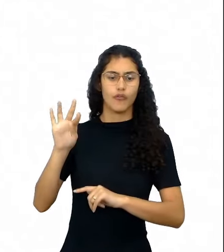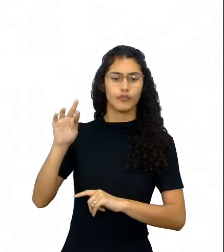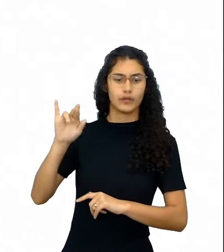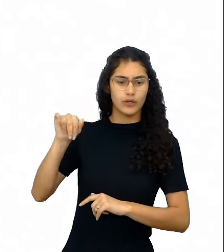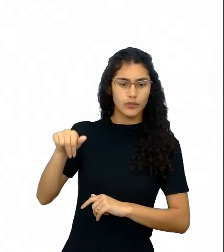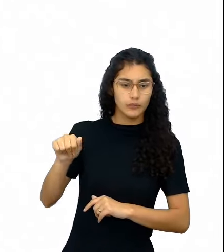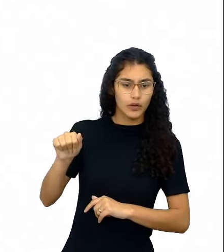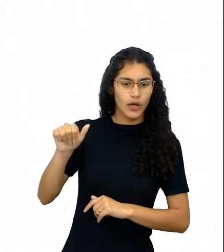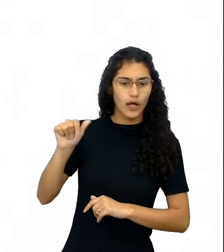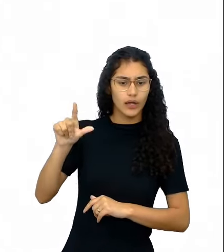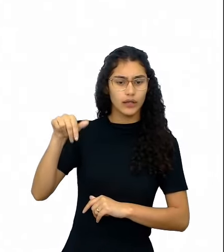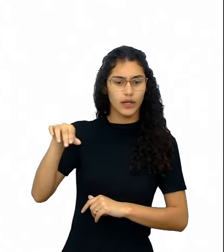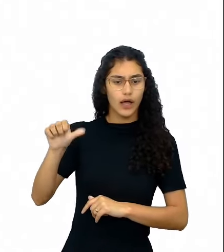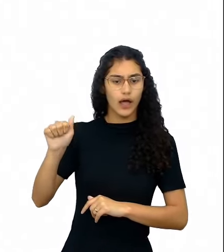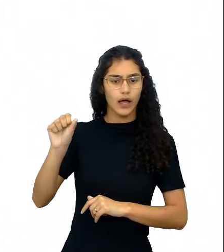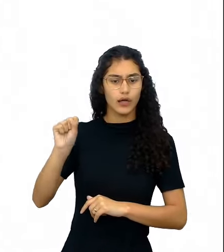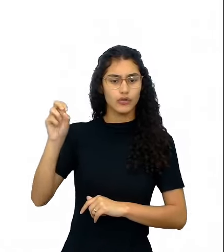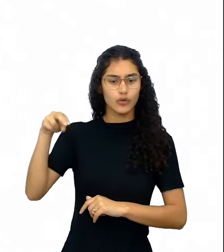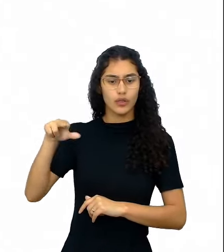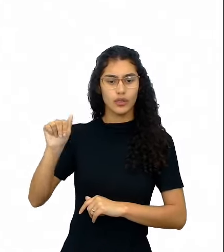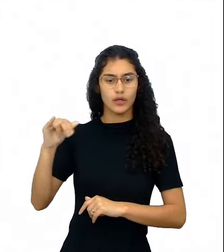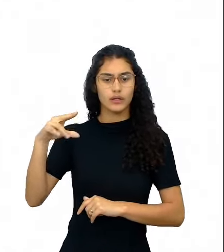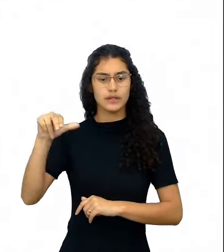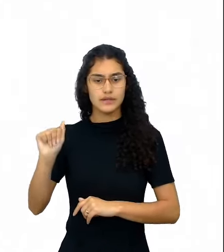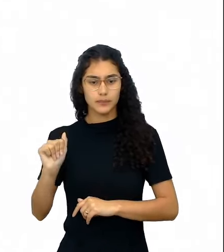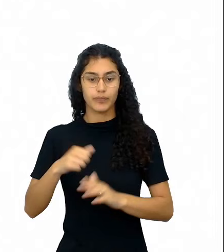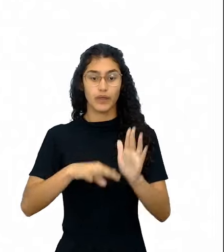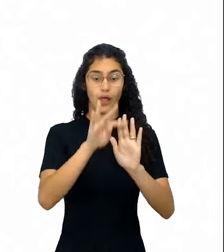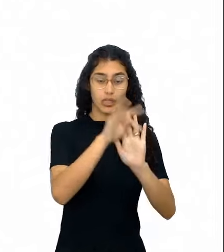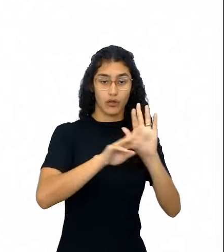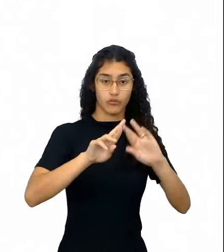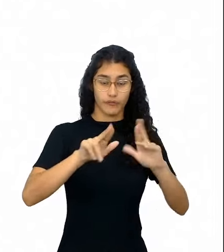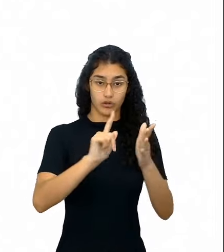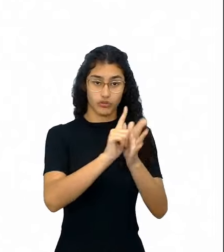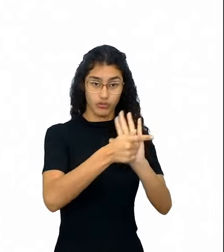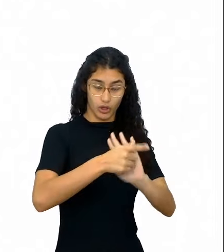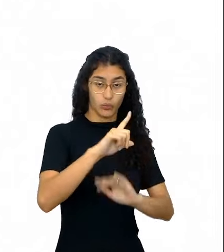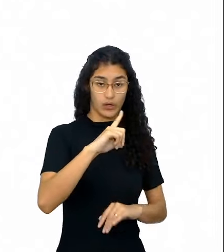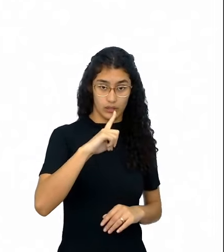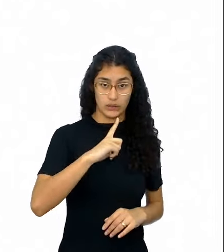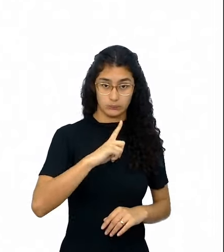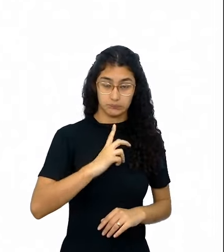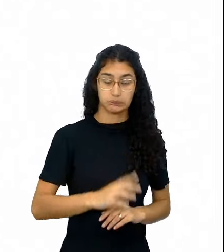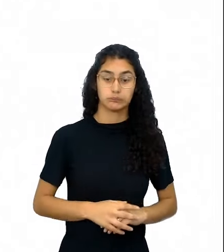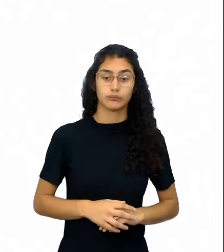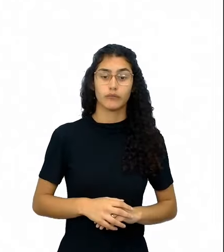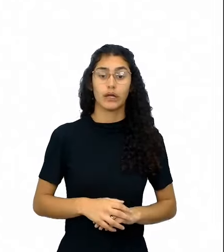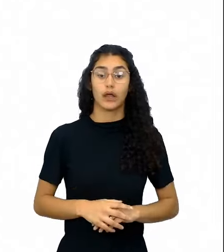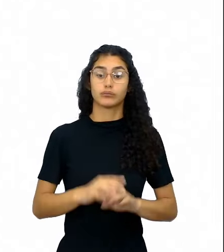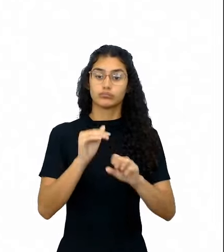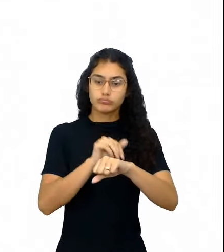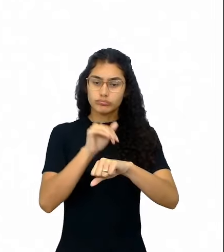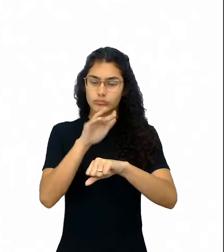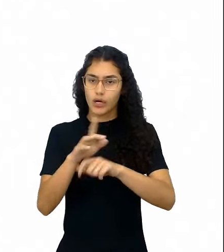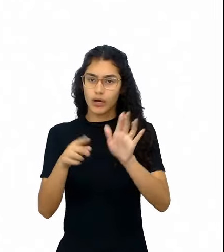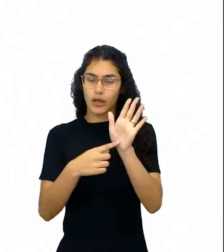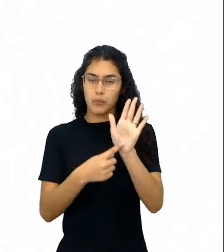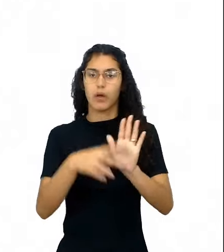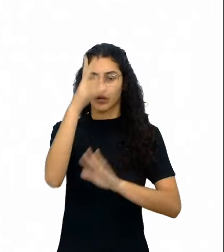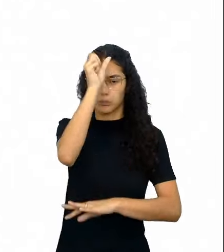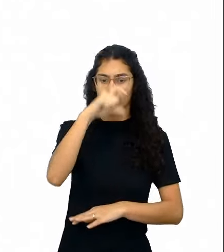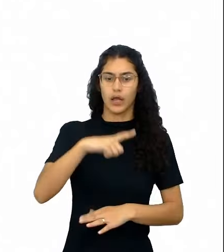antítese, aliteração e assonância, por exemplo, em textos de diferentes gêneros. E os indicadores de